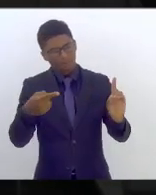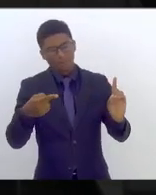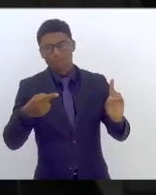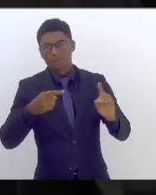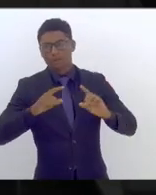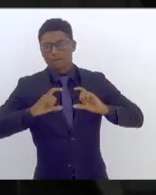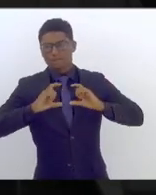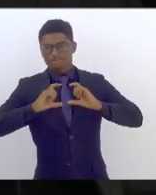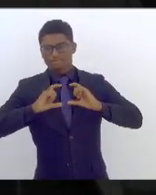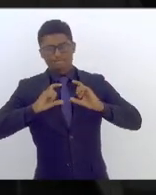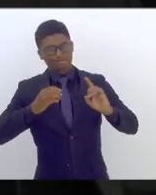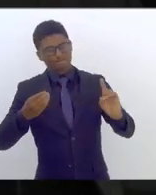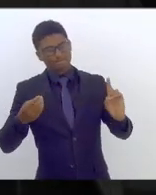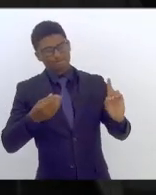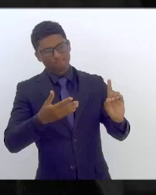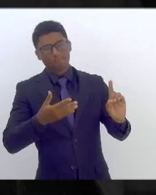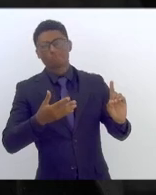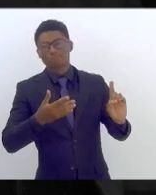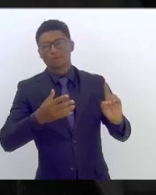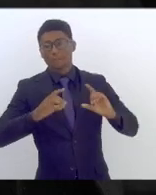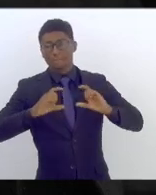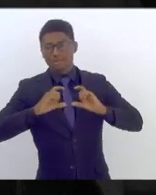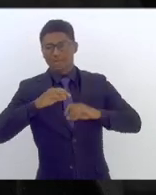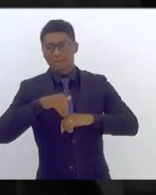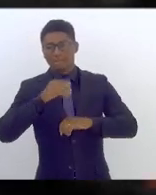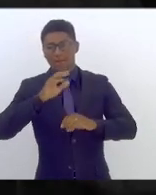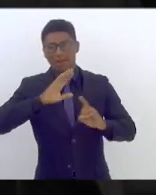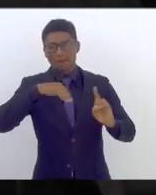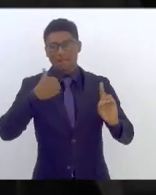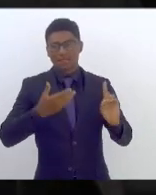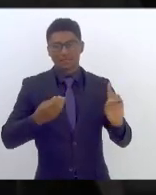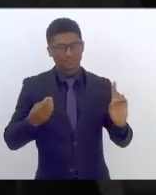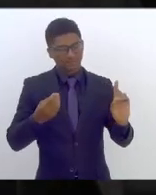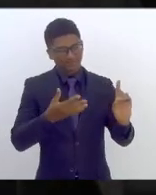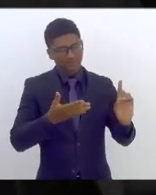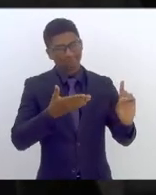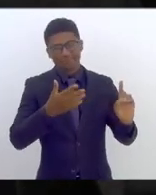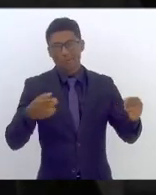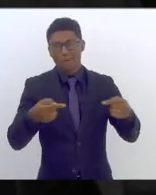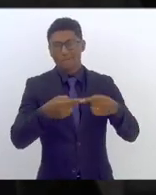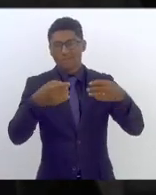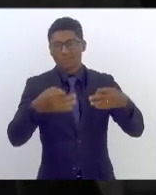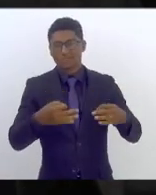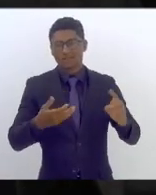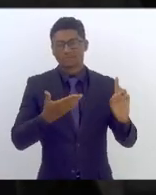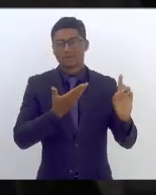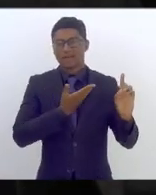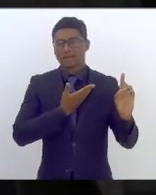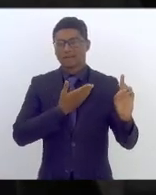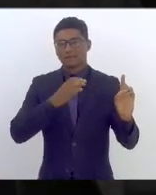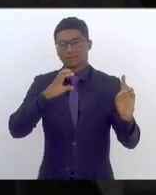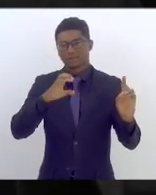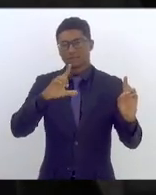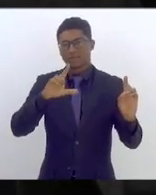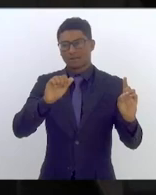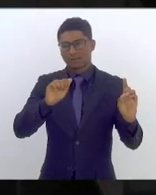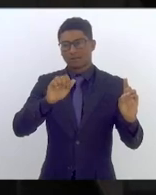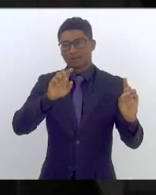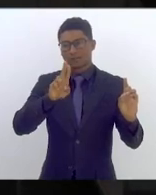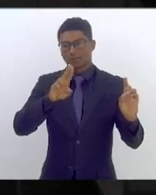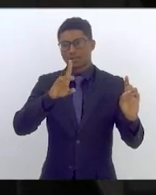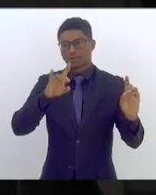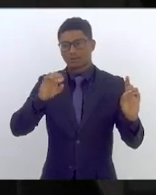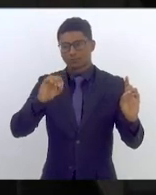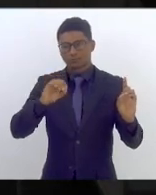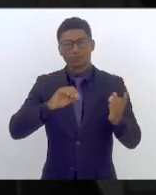que é o maior título Poder Legislativo de estado Parabéns meu amigo Cláudio Henrique da Cruz Viana e parabenizo a você